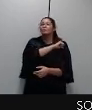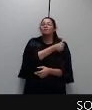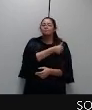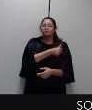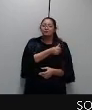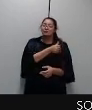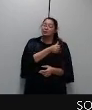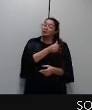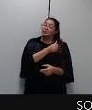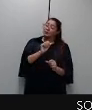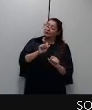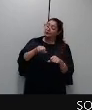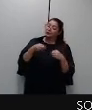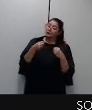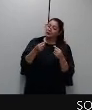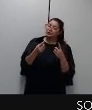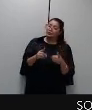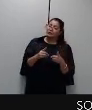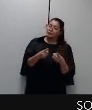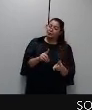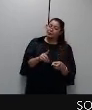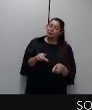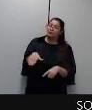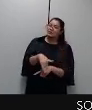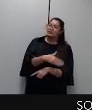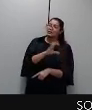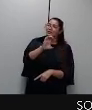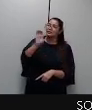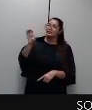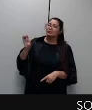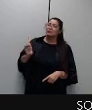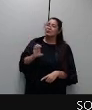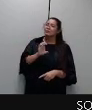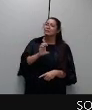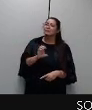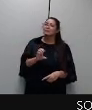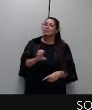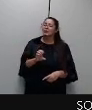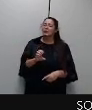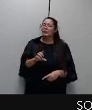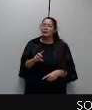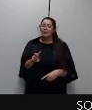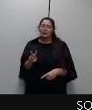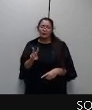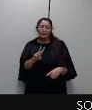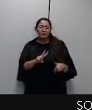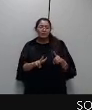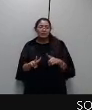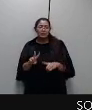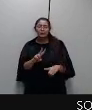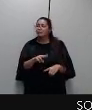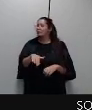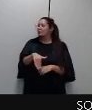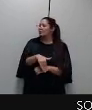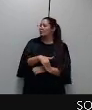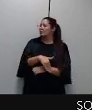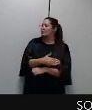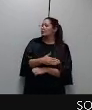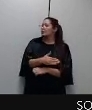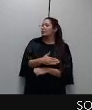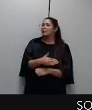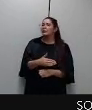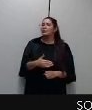aqui uma Rodovia Estadual então uh uh o zelador da rodovia não tem nada a ver